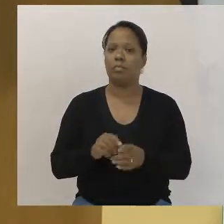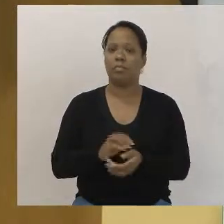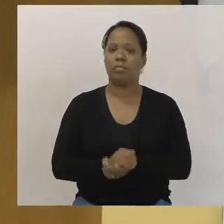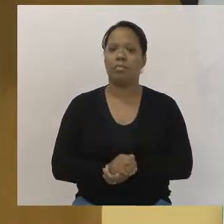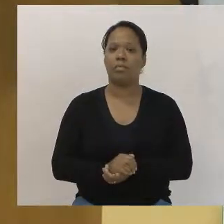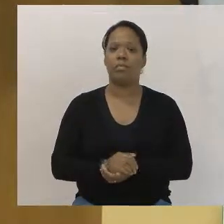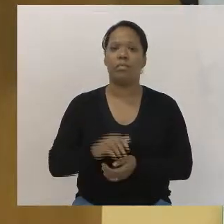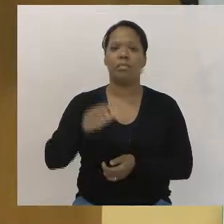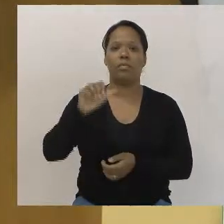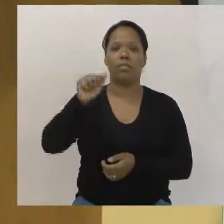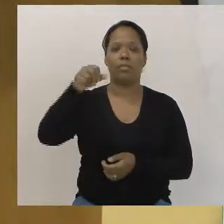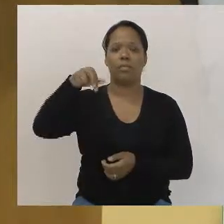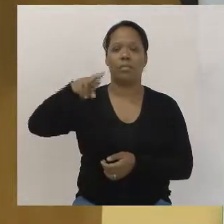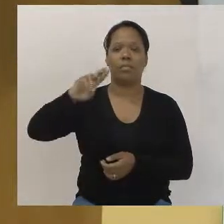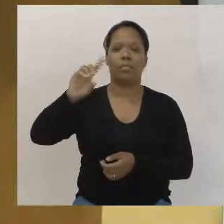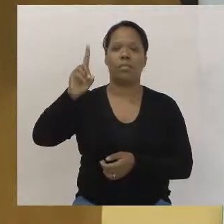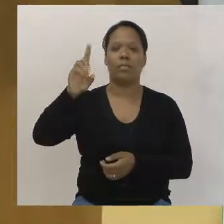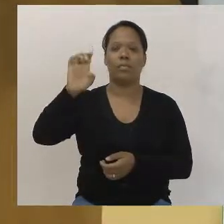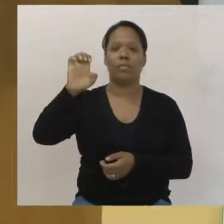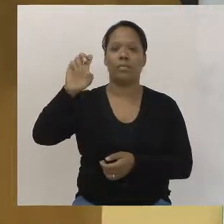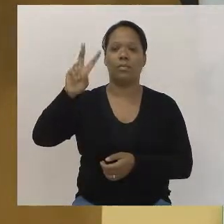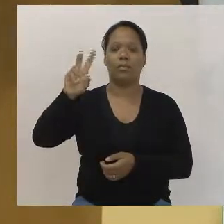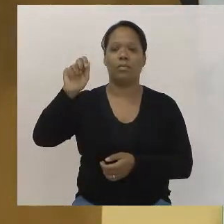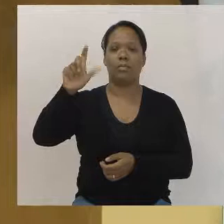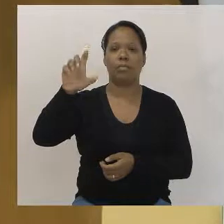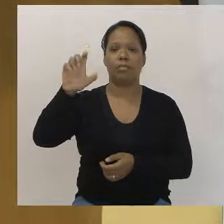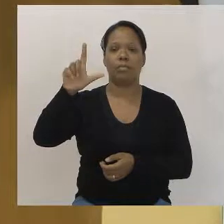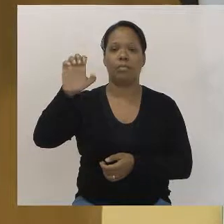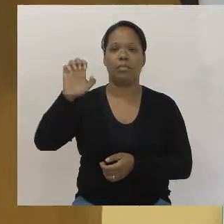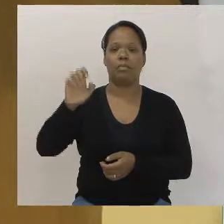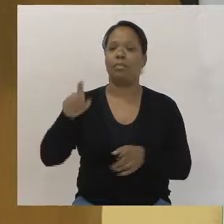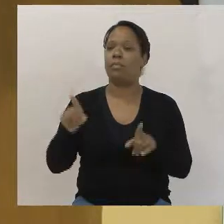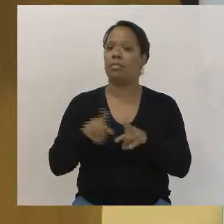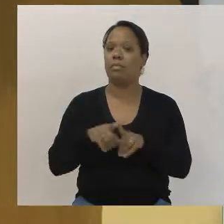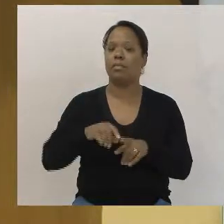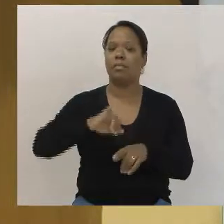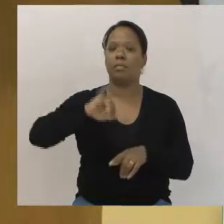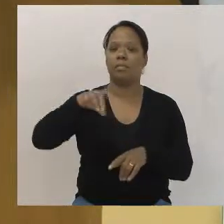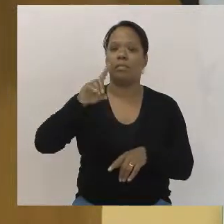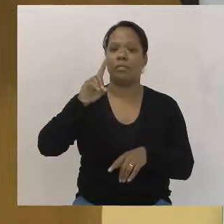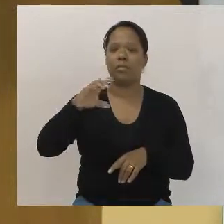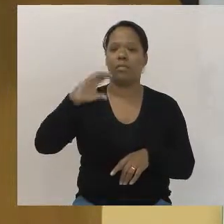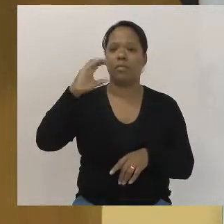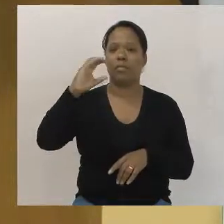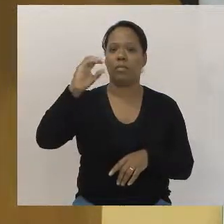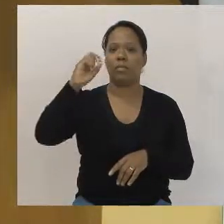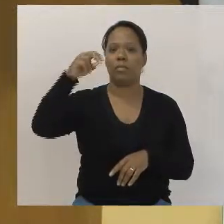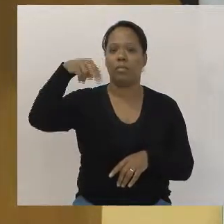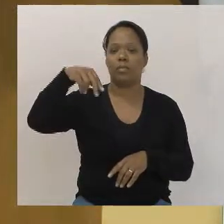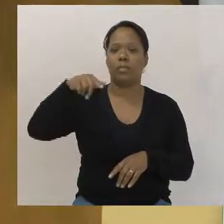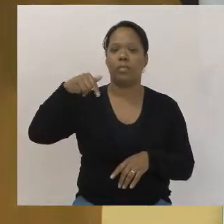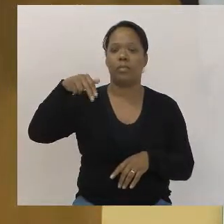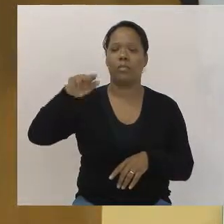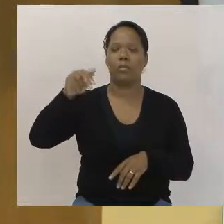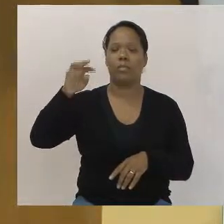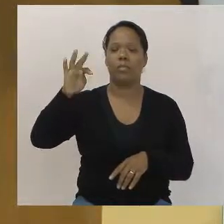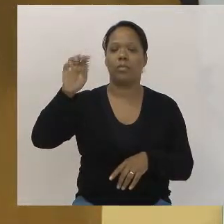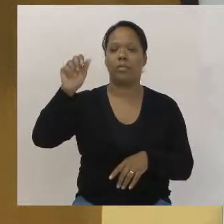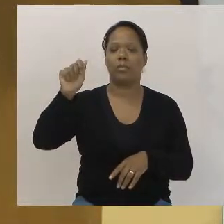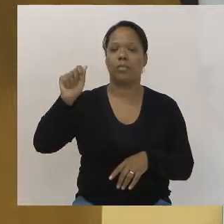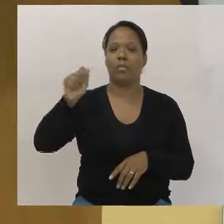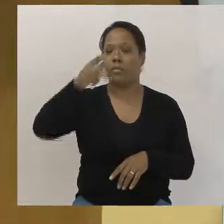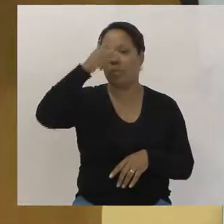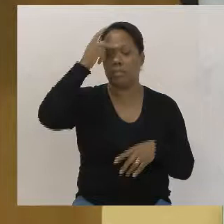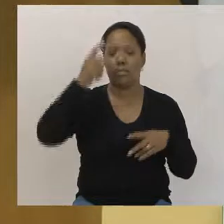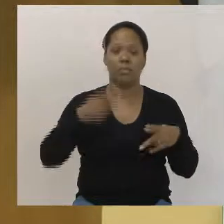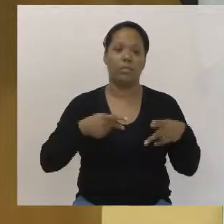marca de valim e jardim conquista quem sabe que é beneficiado e também os visitantes que vai do